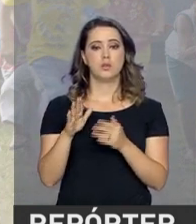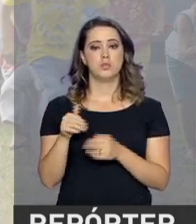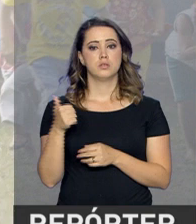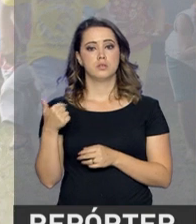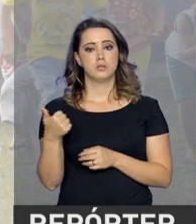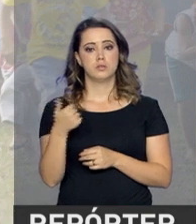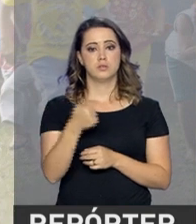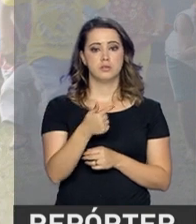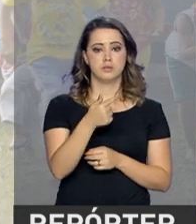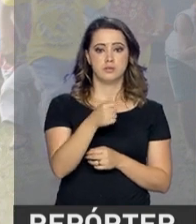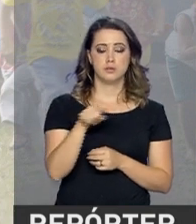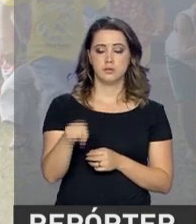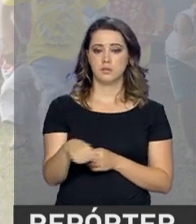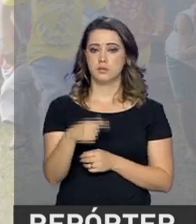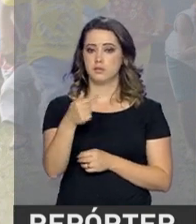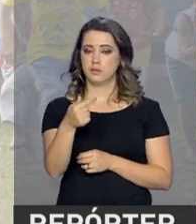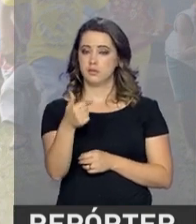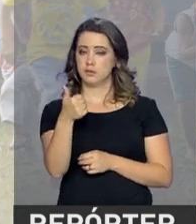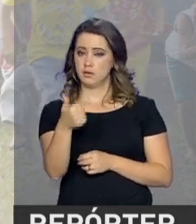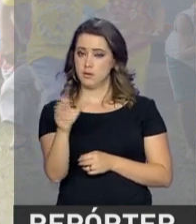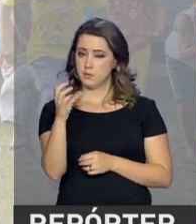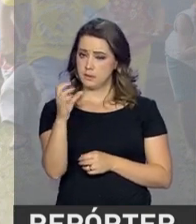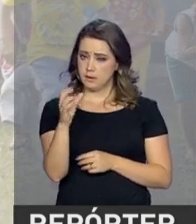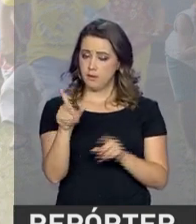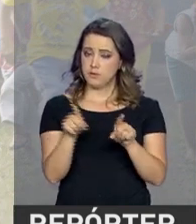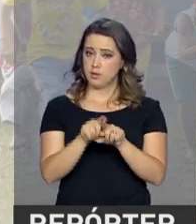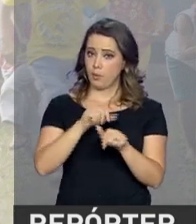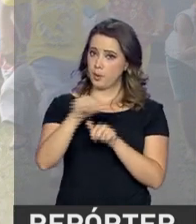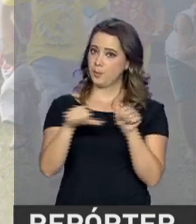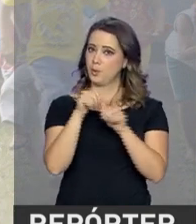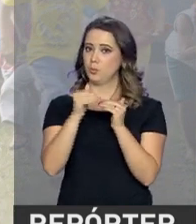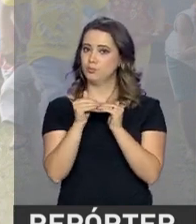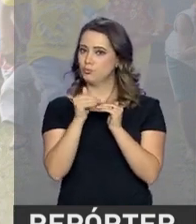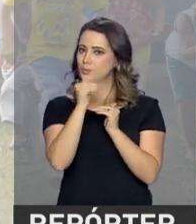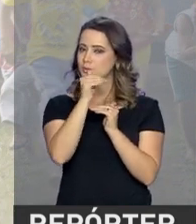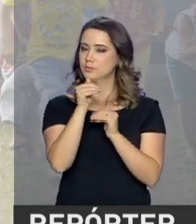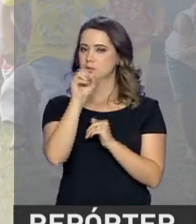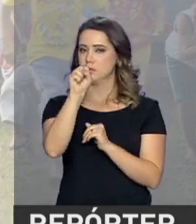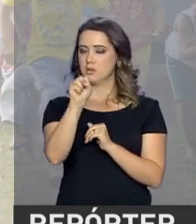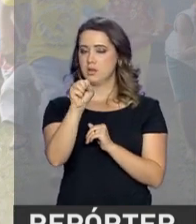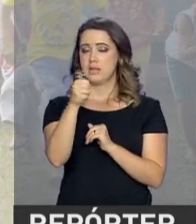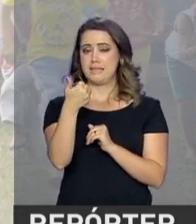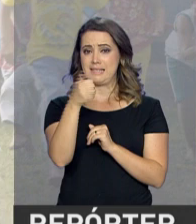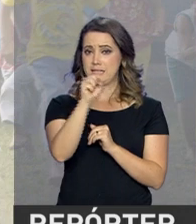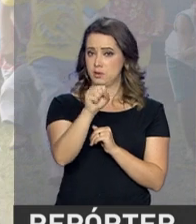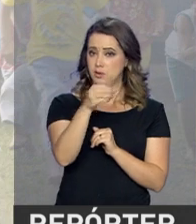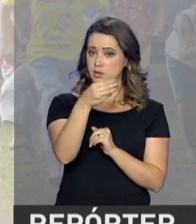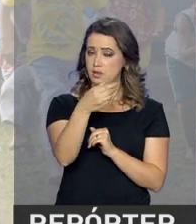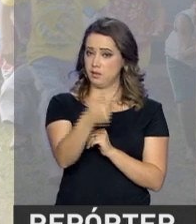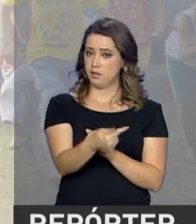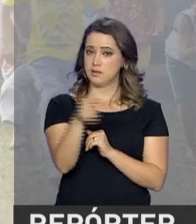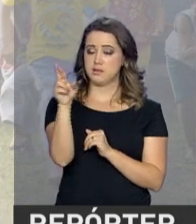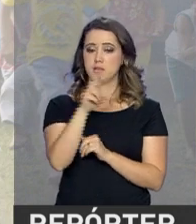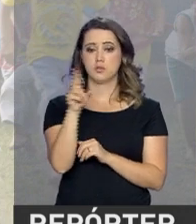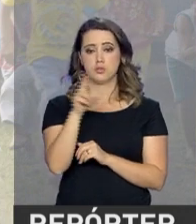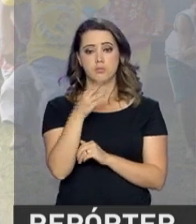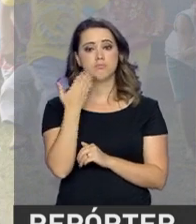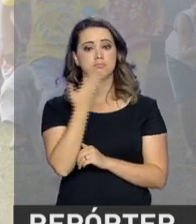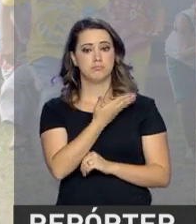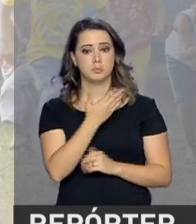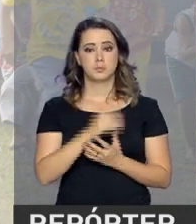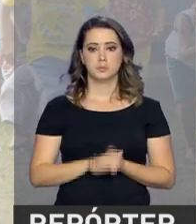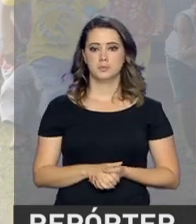passará de 177 reais e setenta e um centavos para cento e oitenta e sete reais e setenta e nove